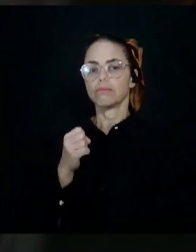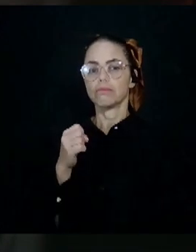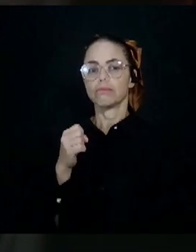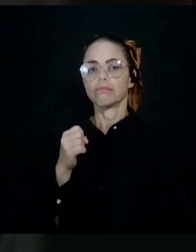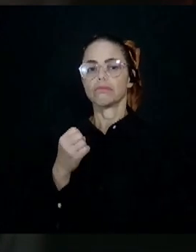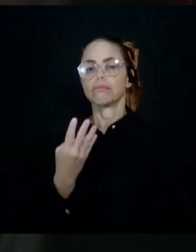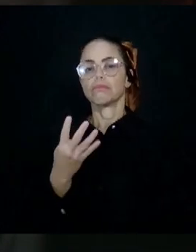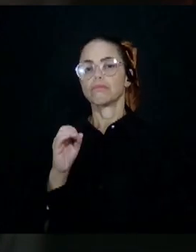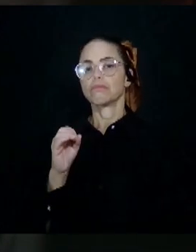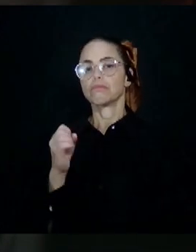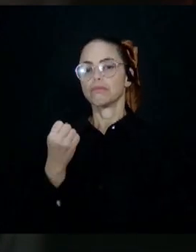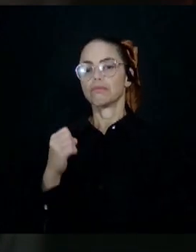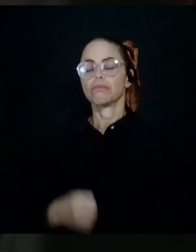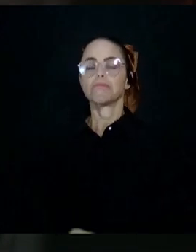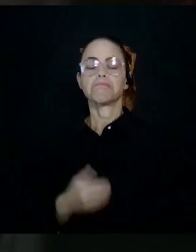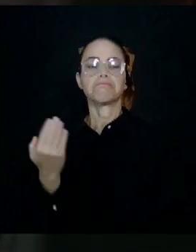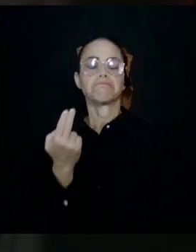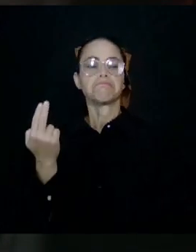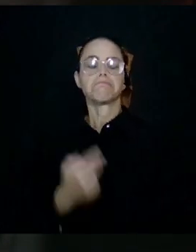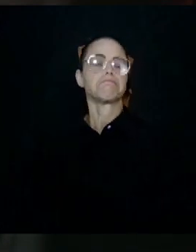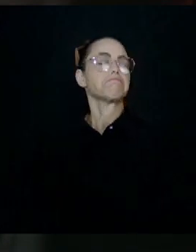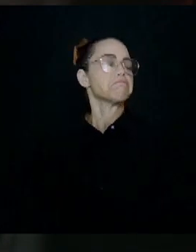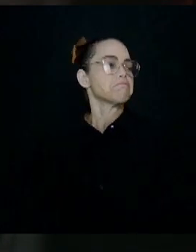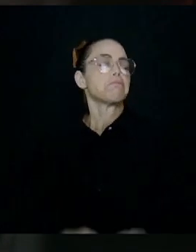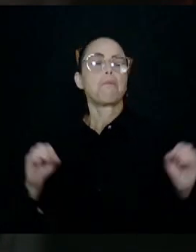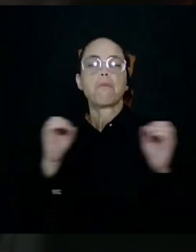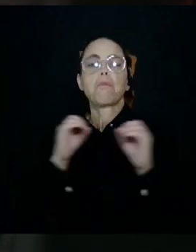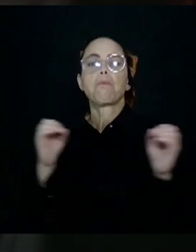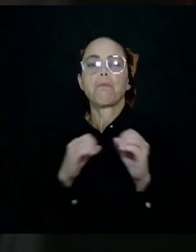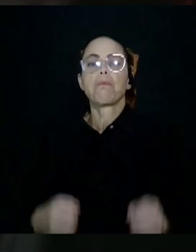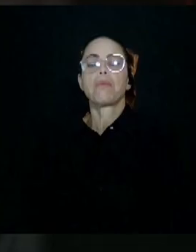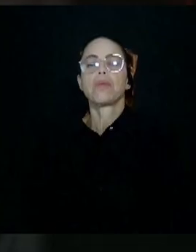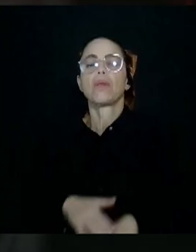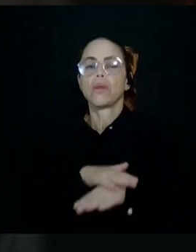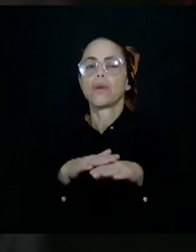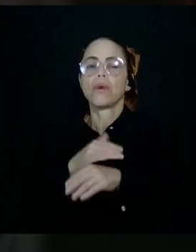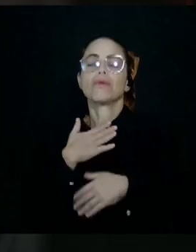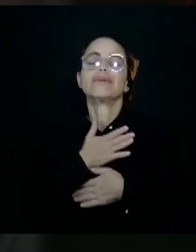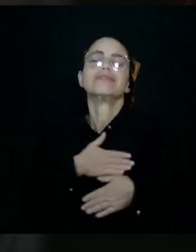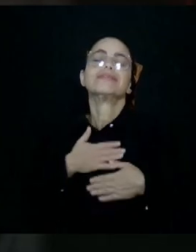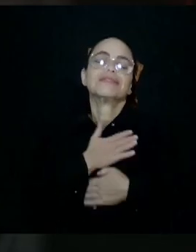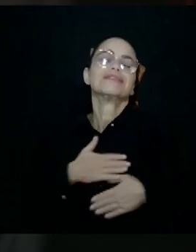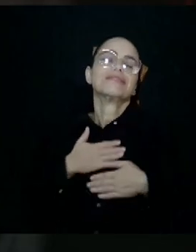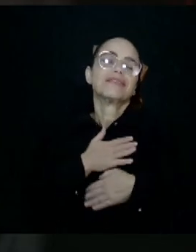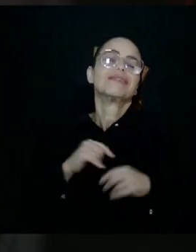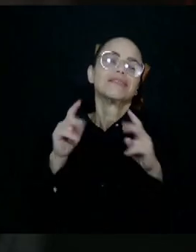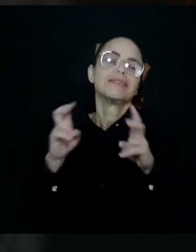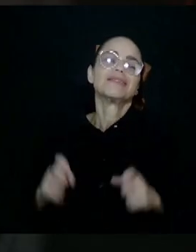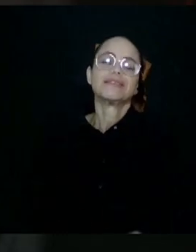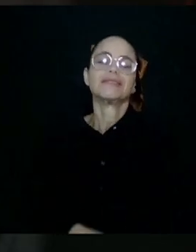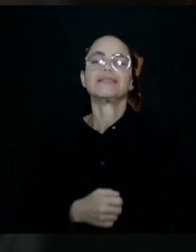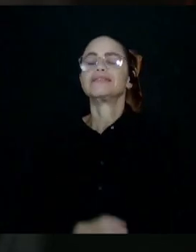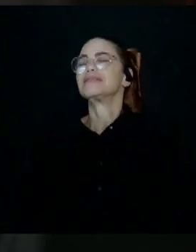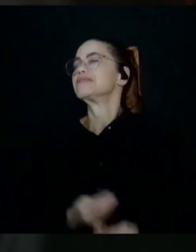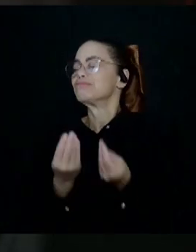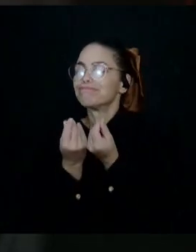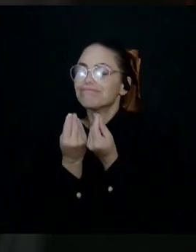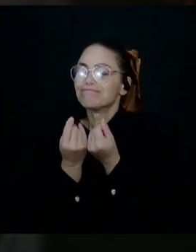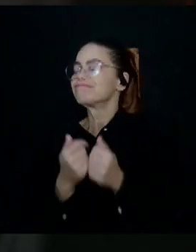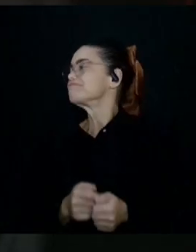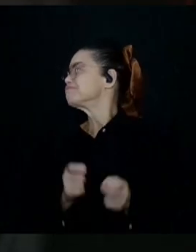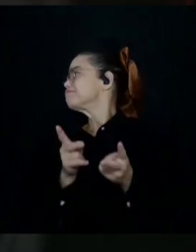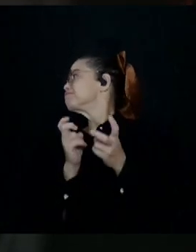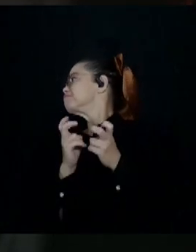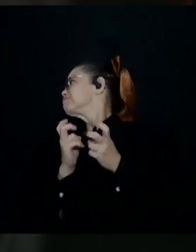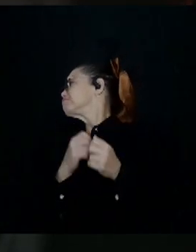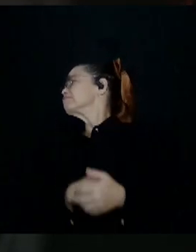tempo para nada, gente. Que conversa boa, né? Quanto é enriquecedor a gente ouvir tudo